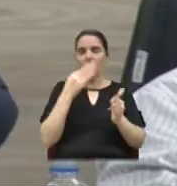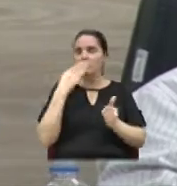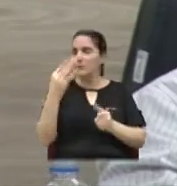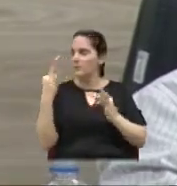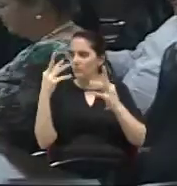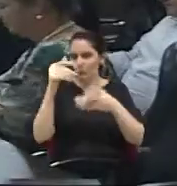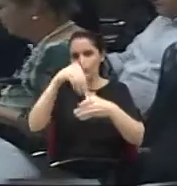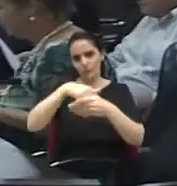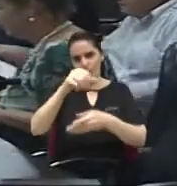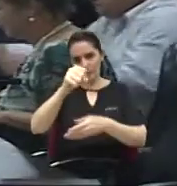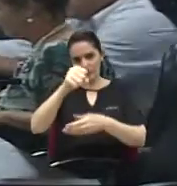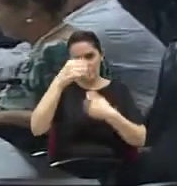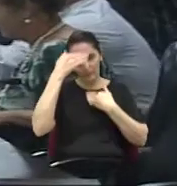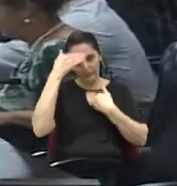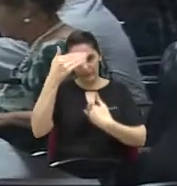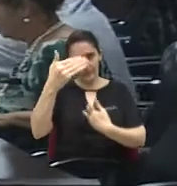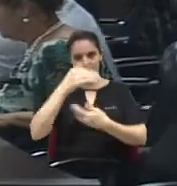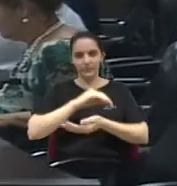obrigada.